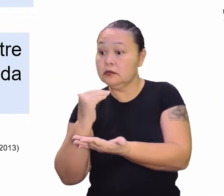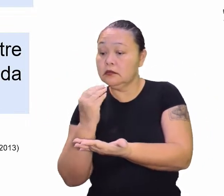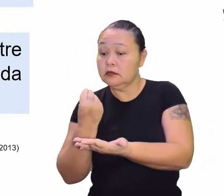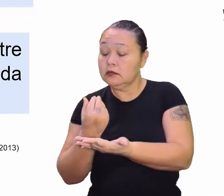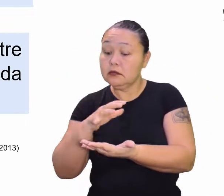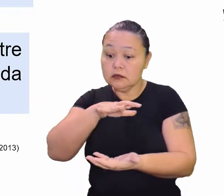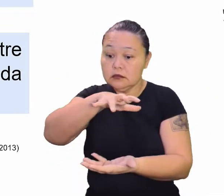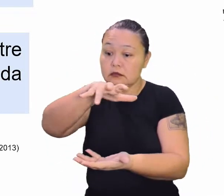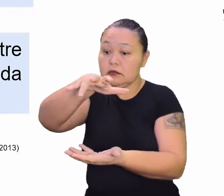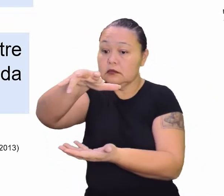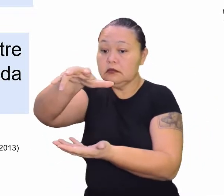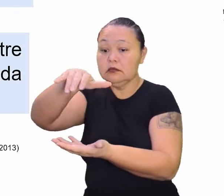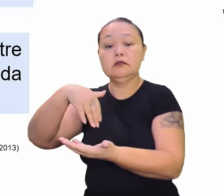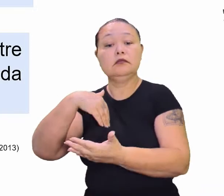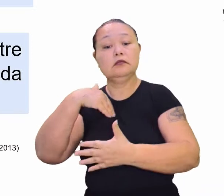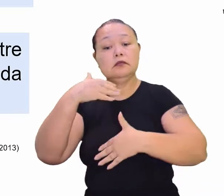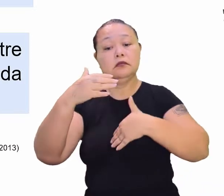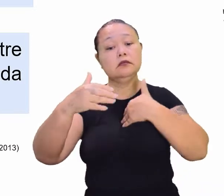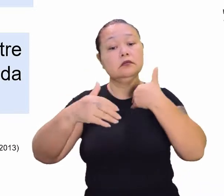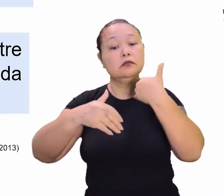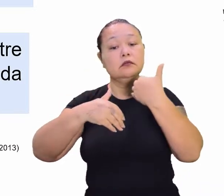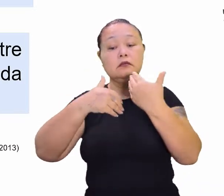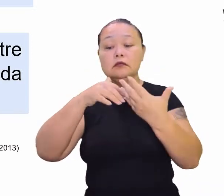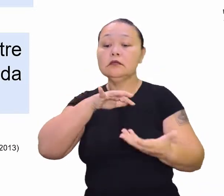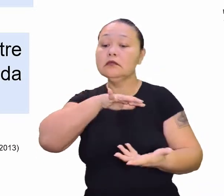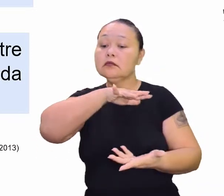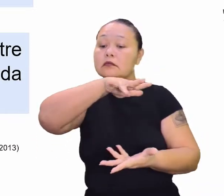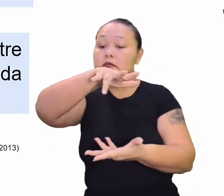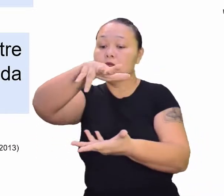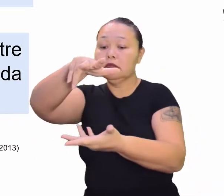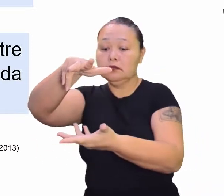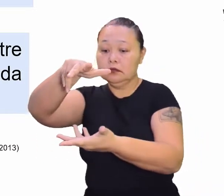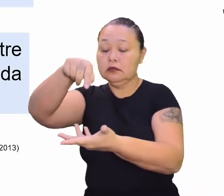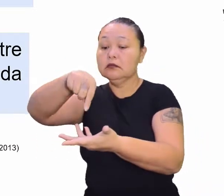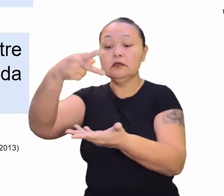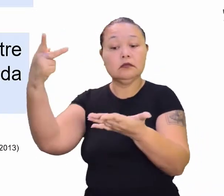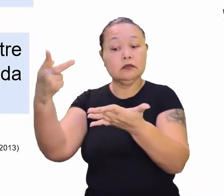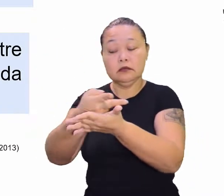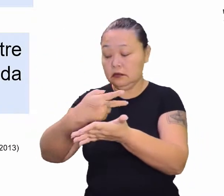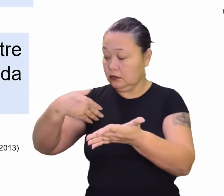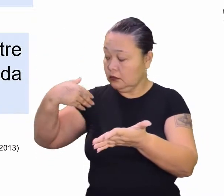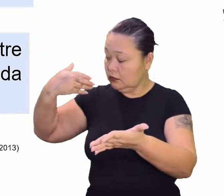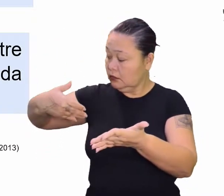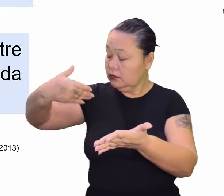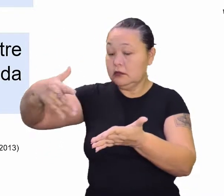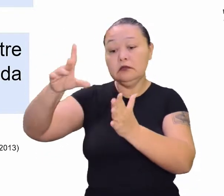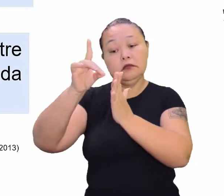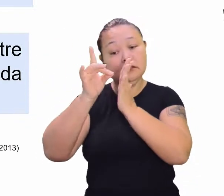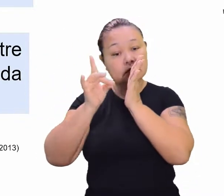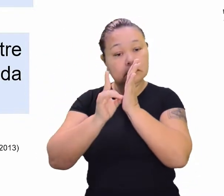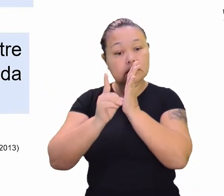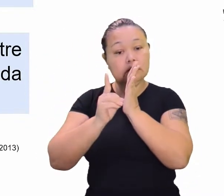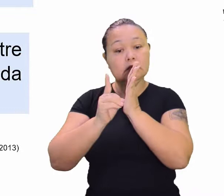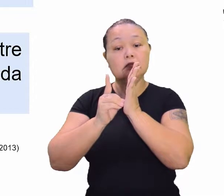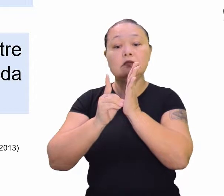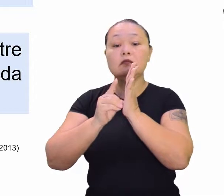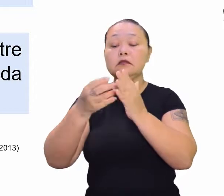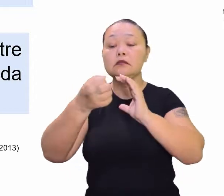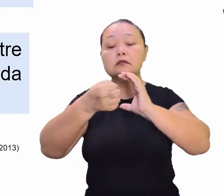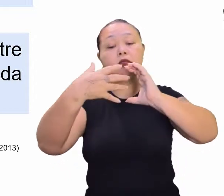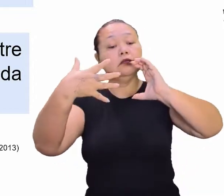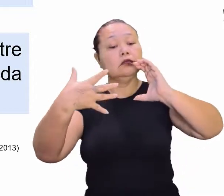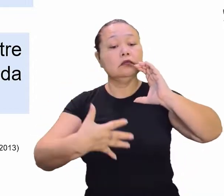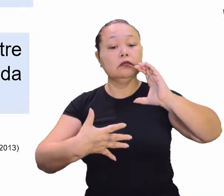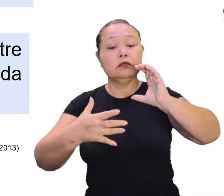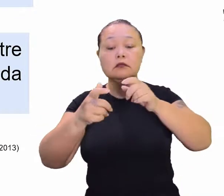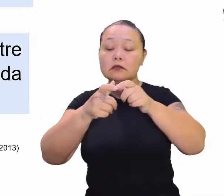planetária, o avanço da globalização ocorrido ao longo das últimas décadas se caracterizou